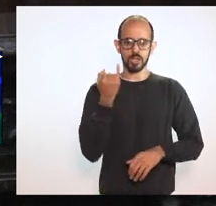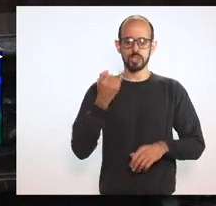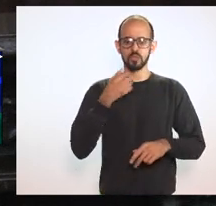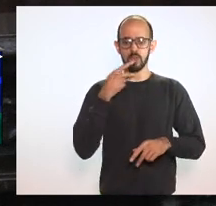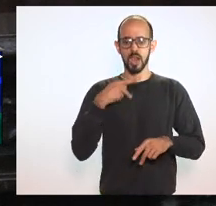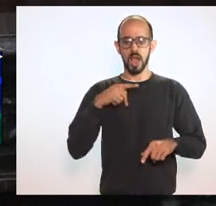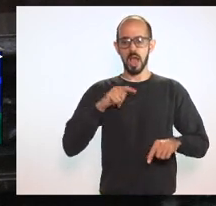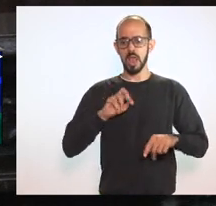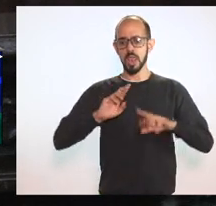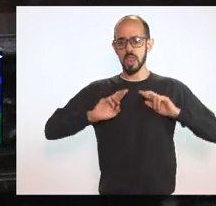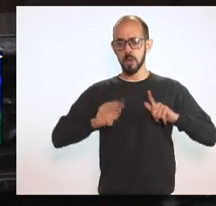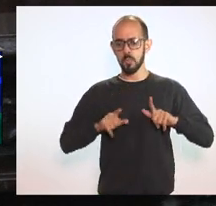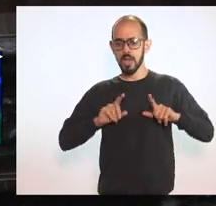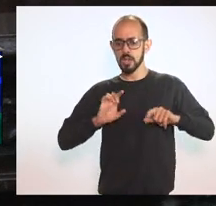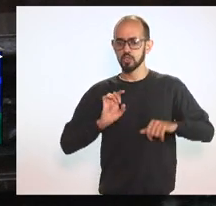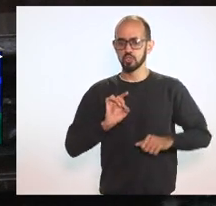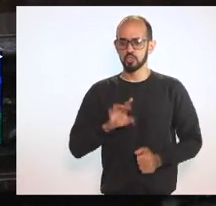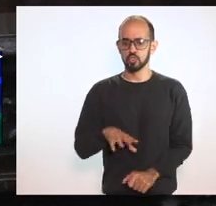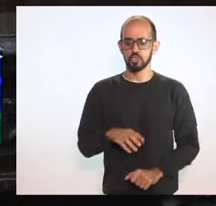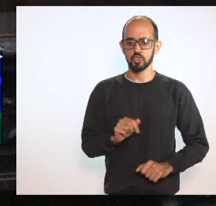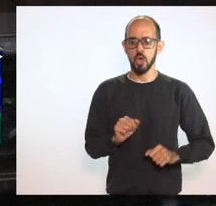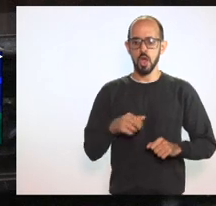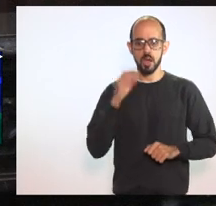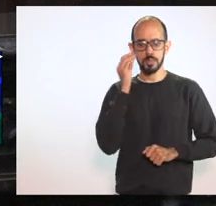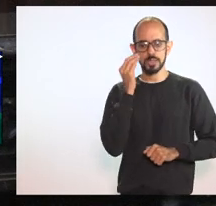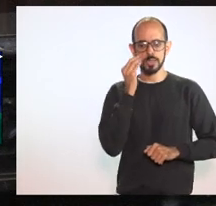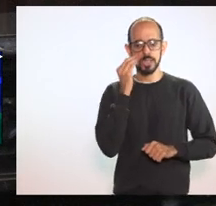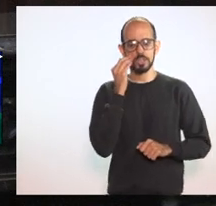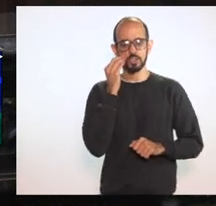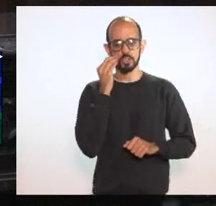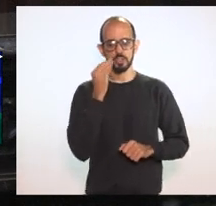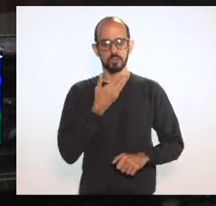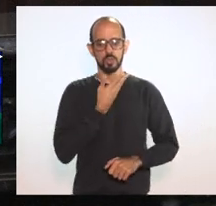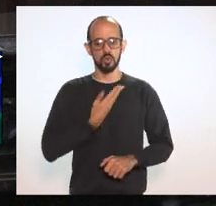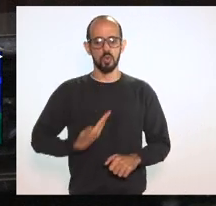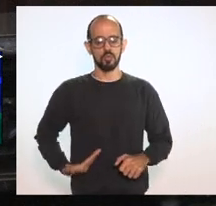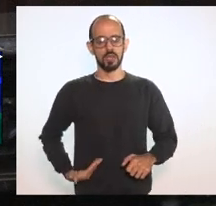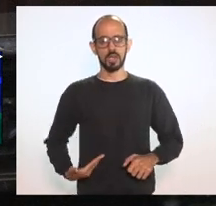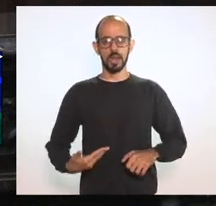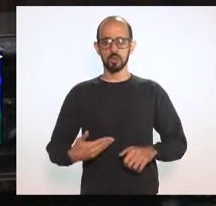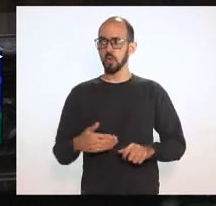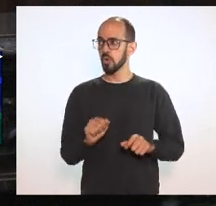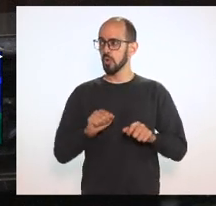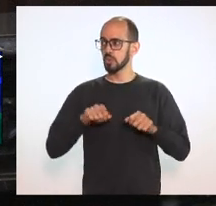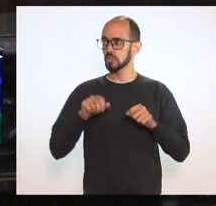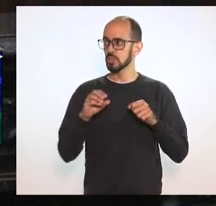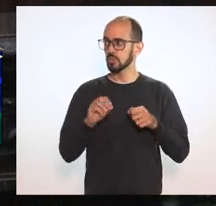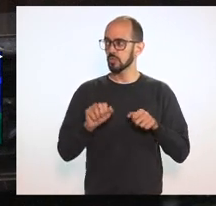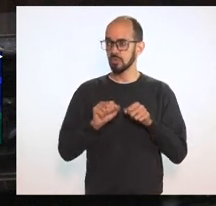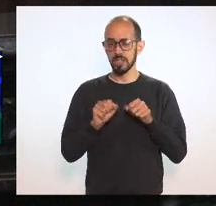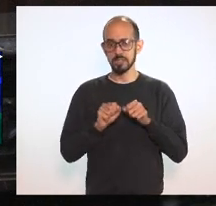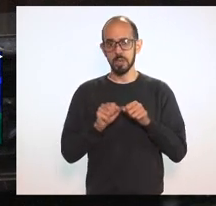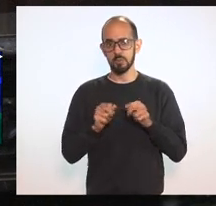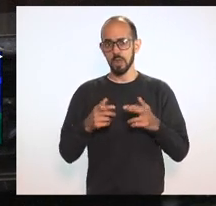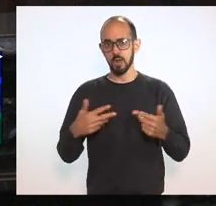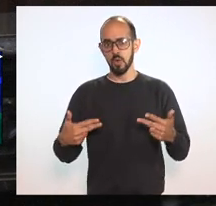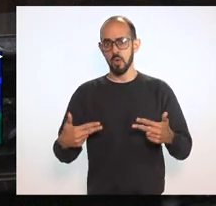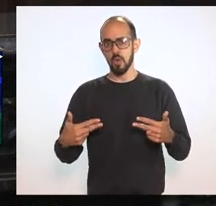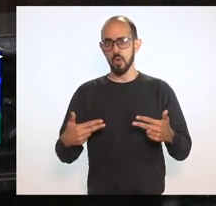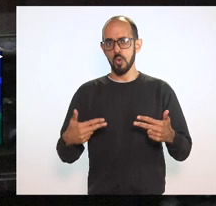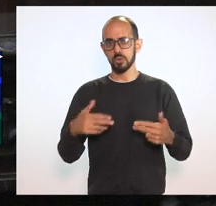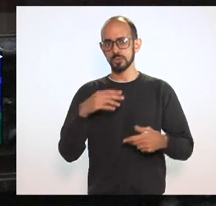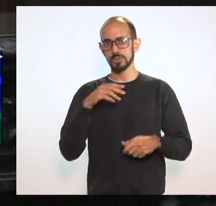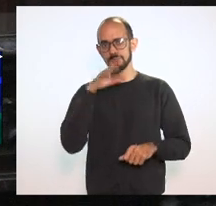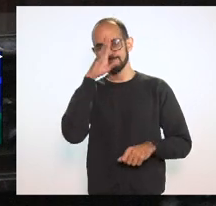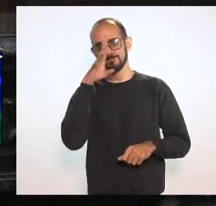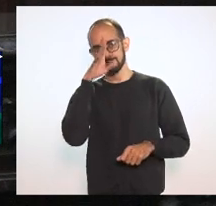dizer não só da Tentativa do governador em divirto aquilo que deveria ser a sua